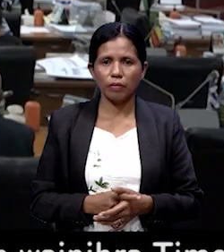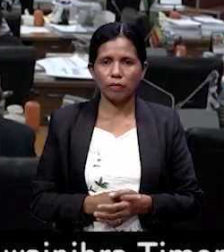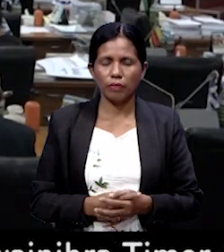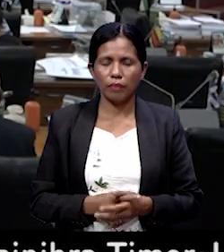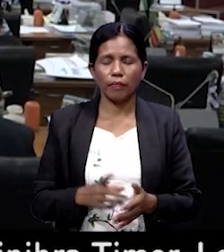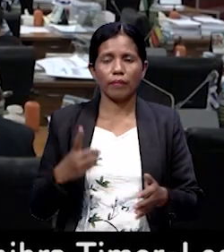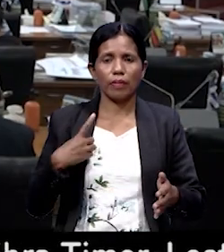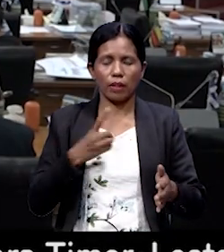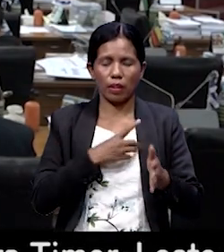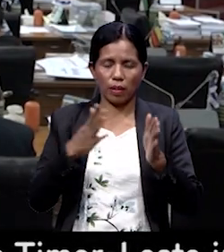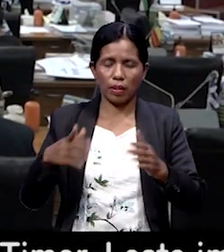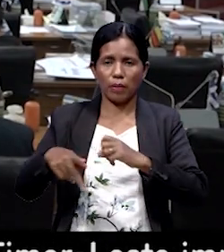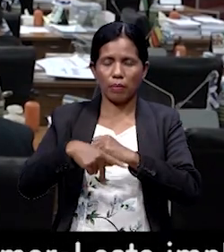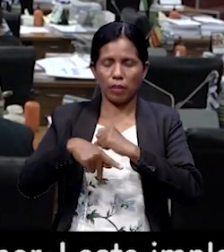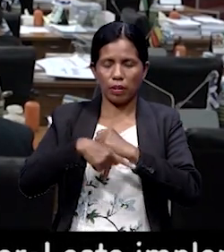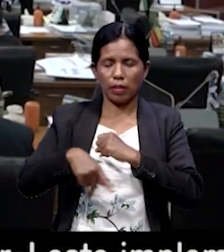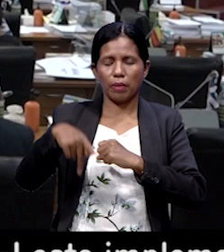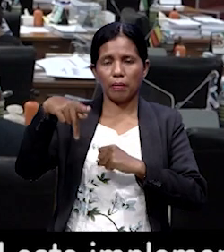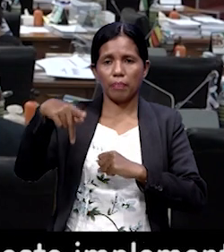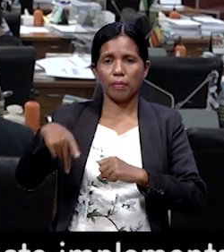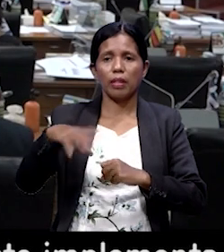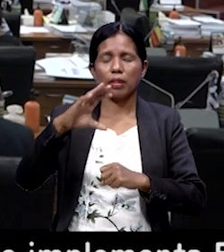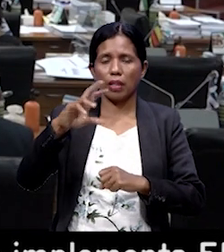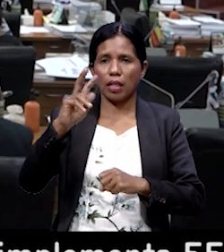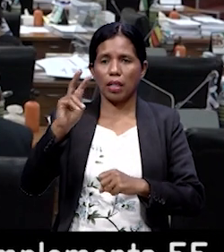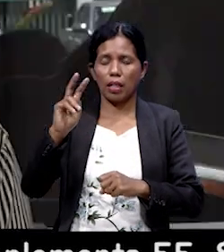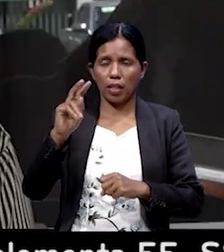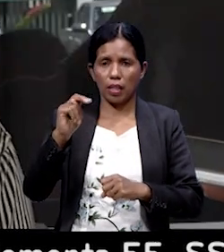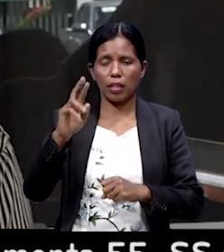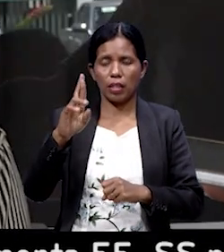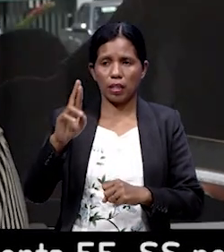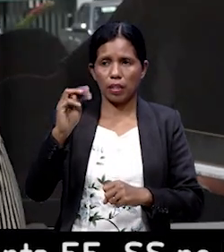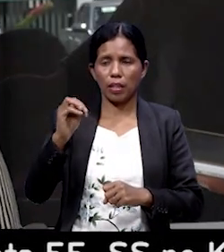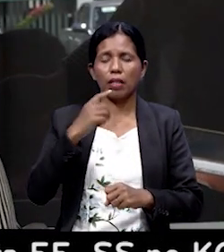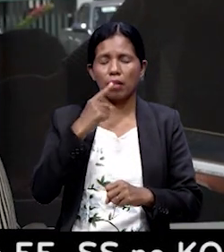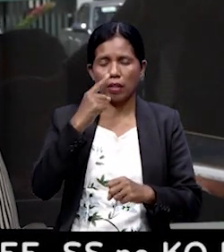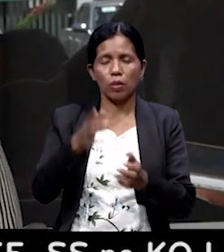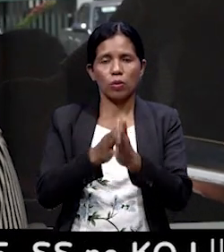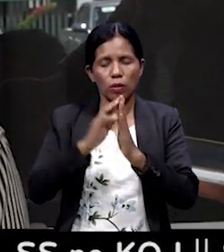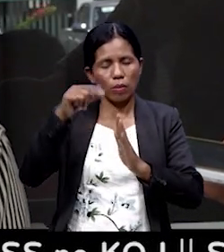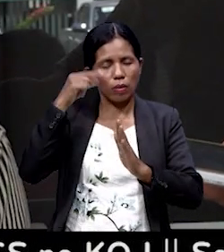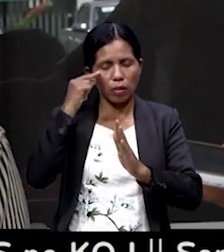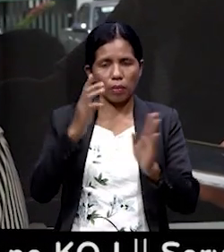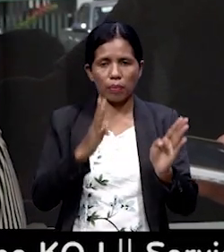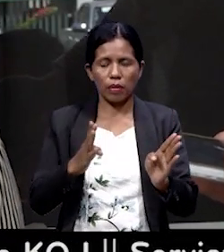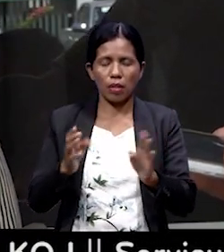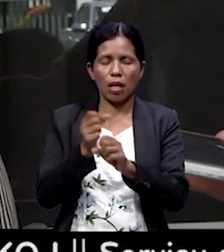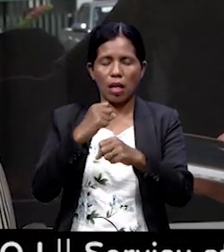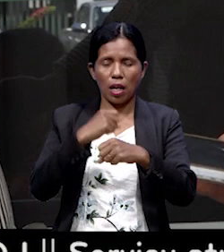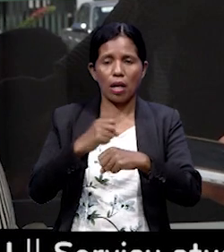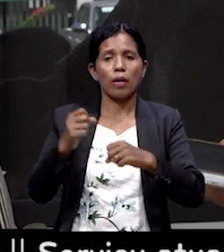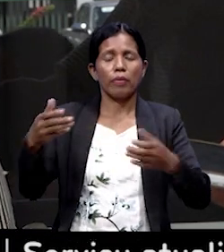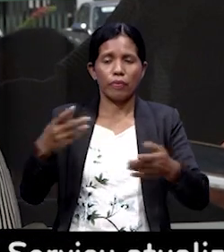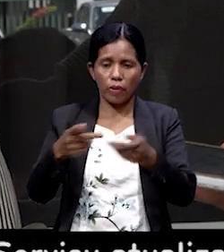Deputado bancada CNRT Domingos de Carvalho exige governo ato acelera processo Hari Bairro Fon, ba vítima inundação